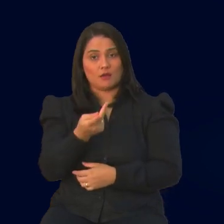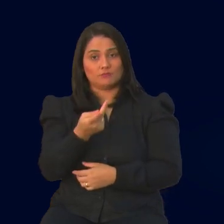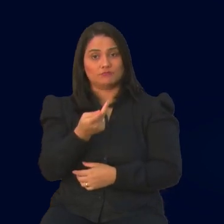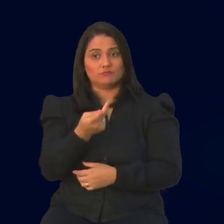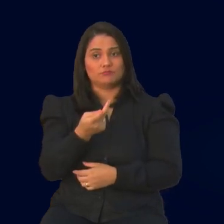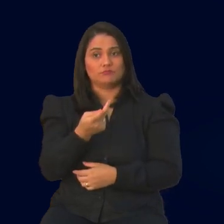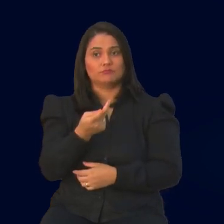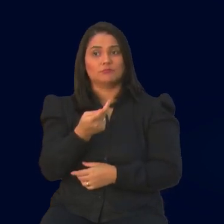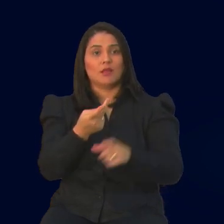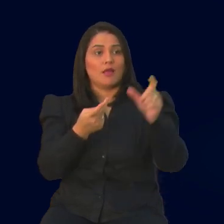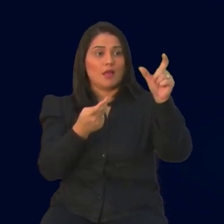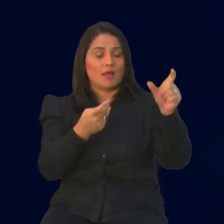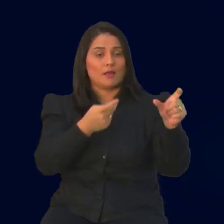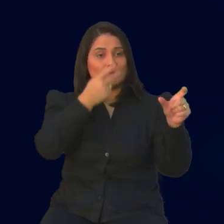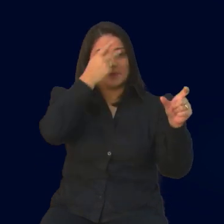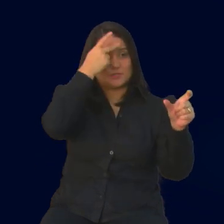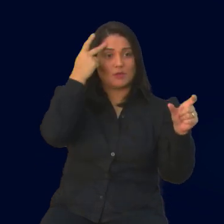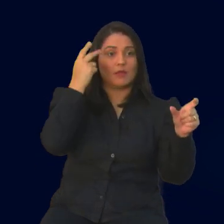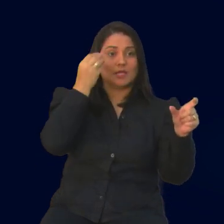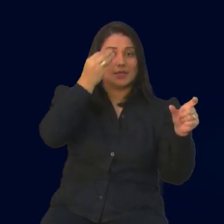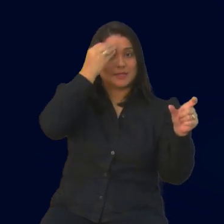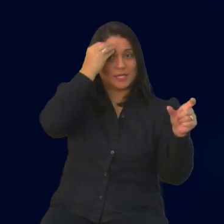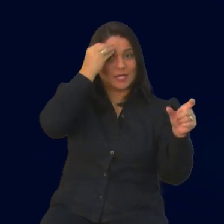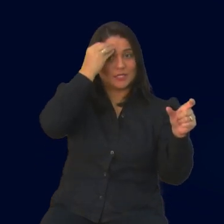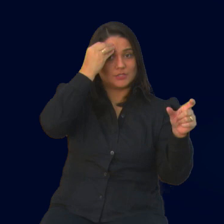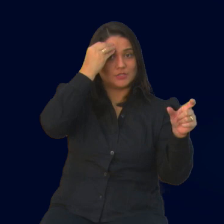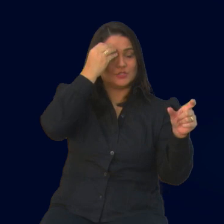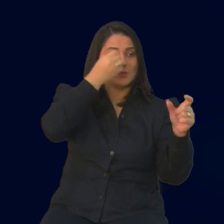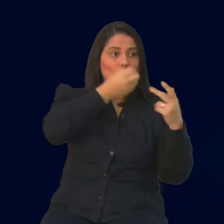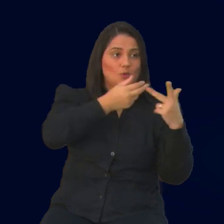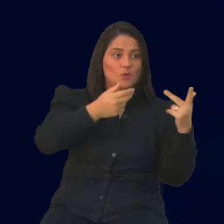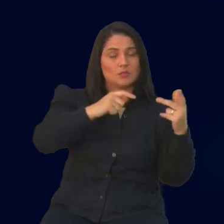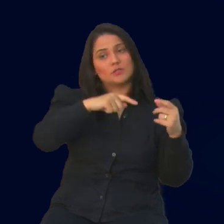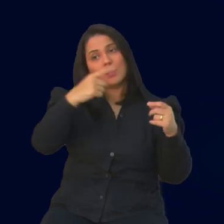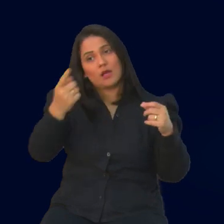pode entender algo e a Márcia outra.